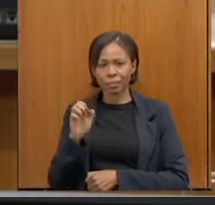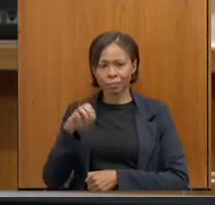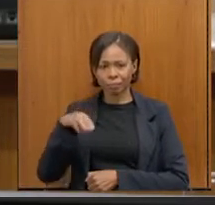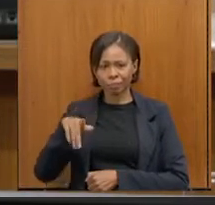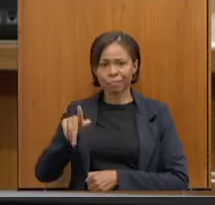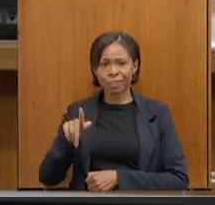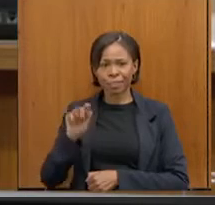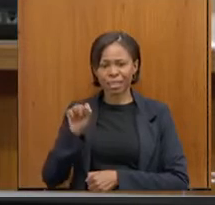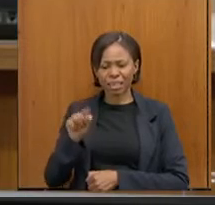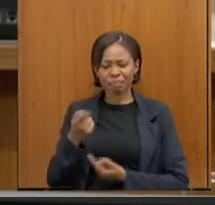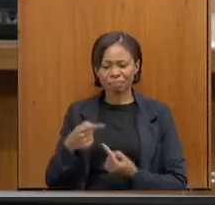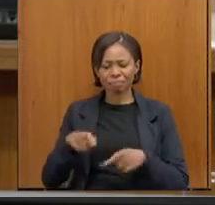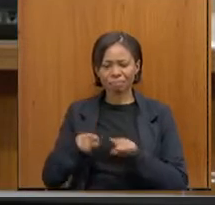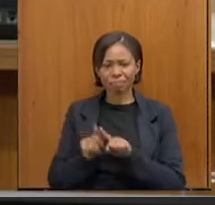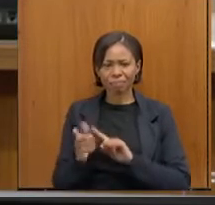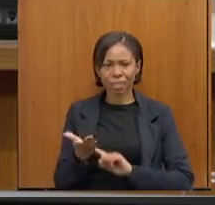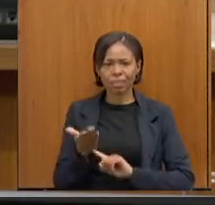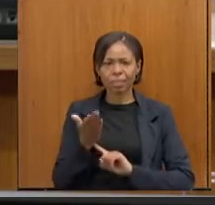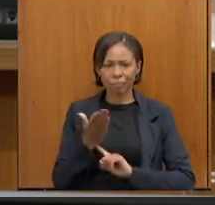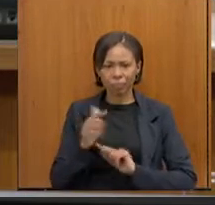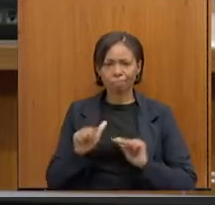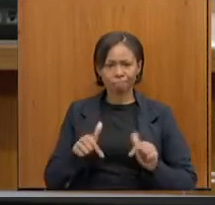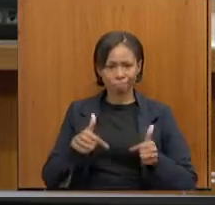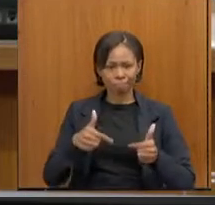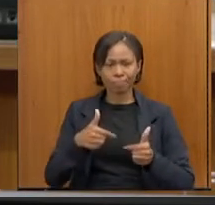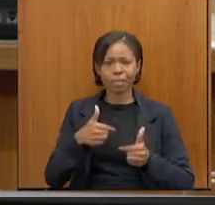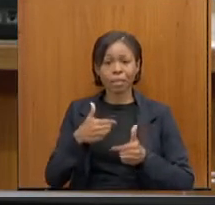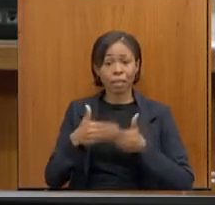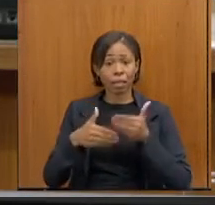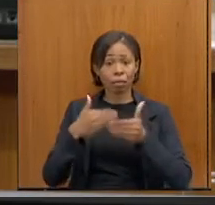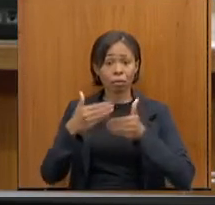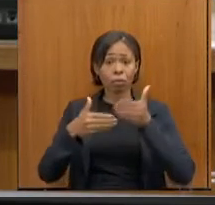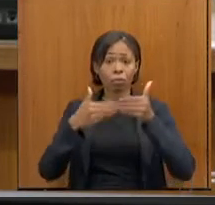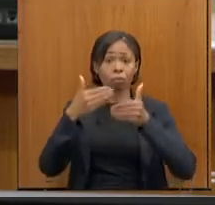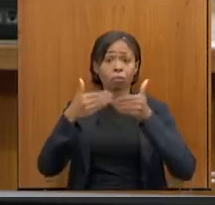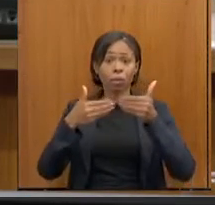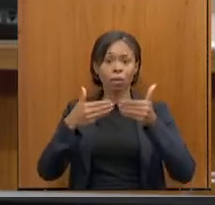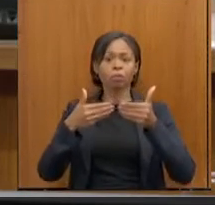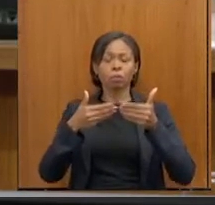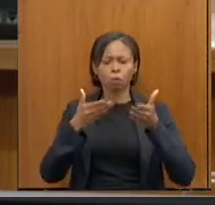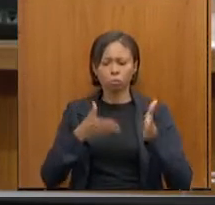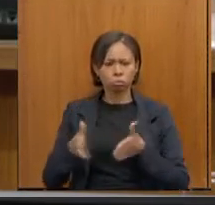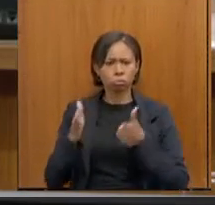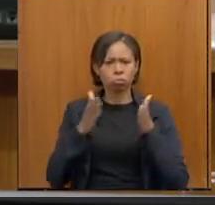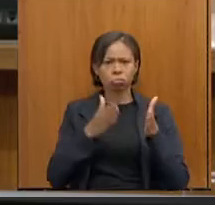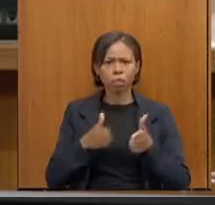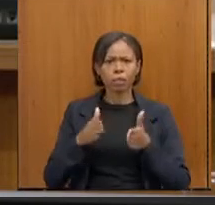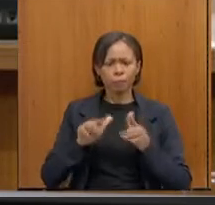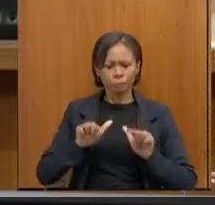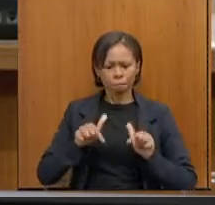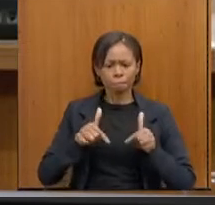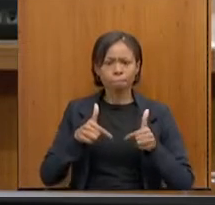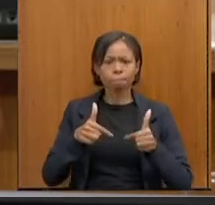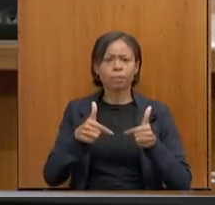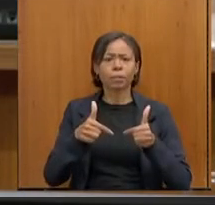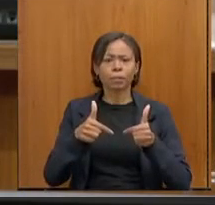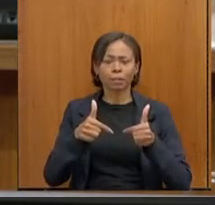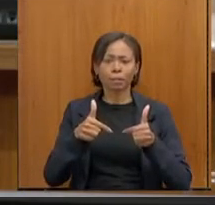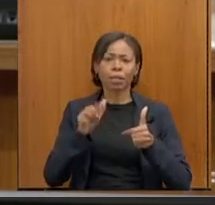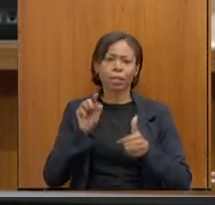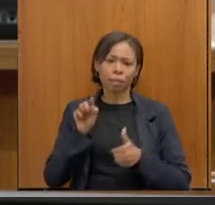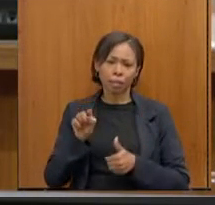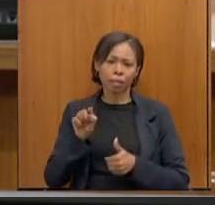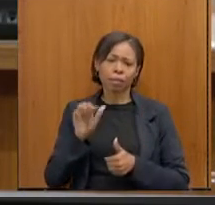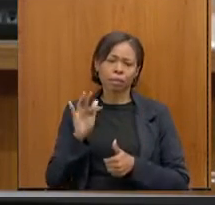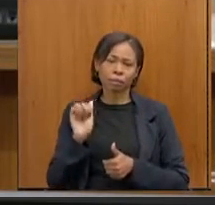na retomada dessas ações e na ampliação da capacidade de produção de execução e de entrega da